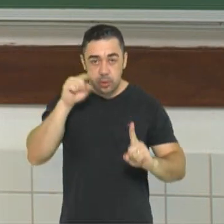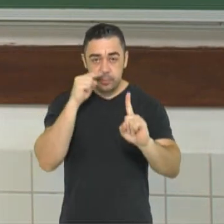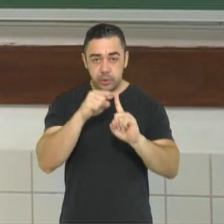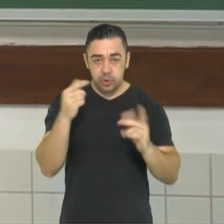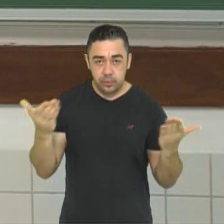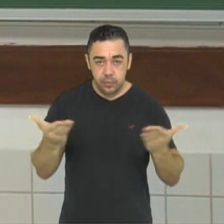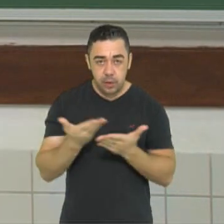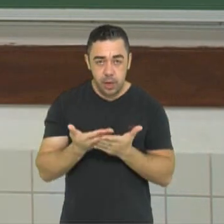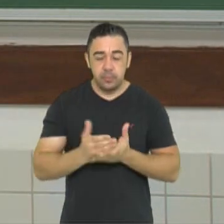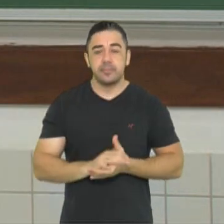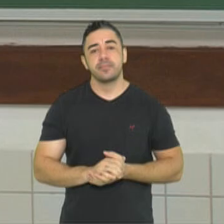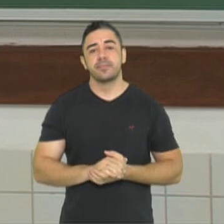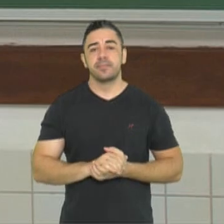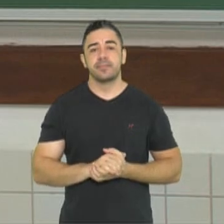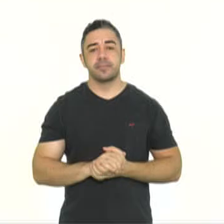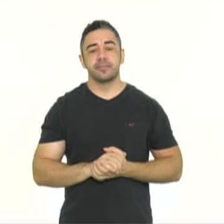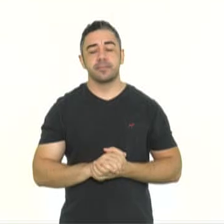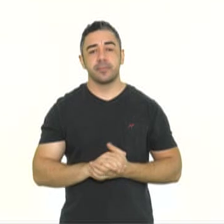da aula.